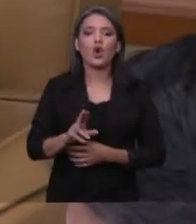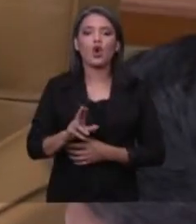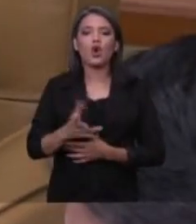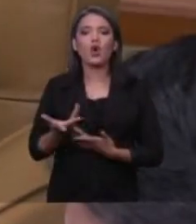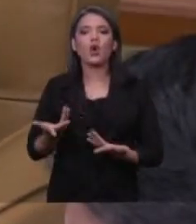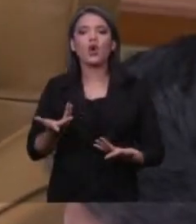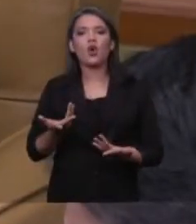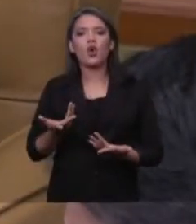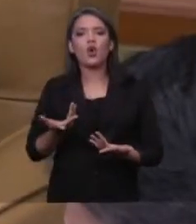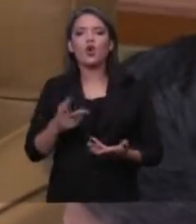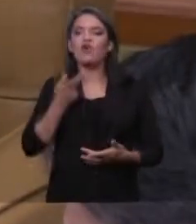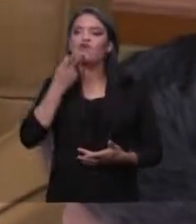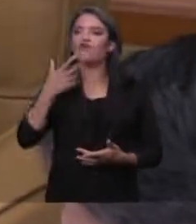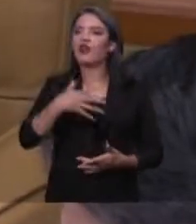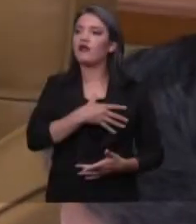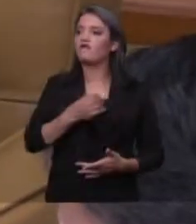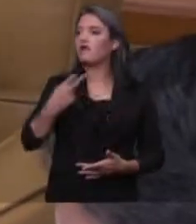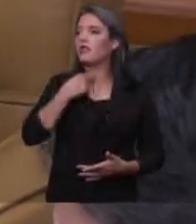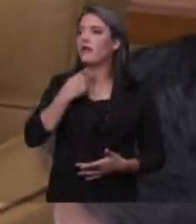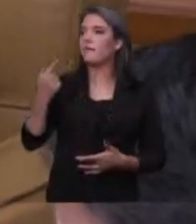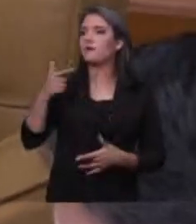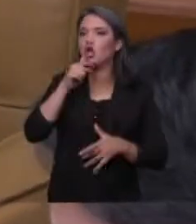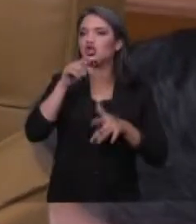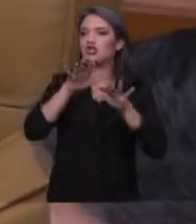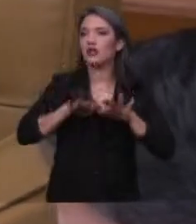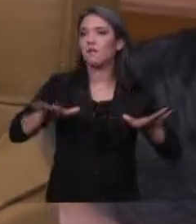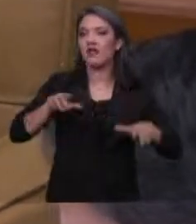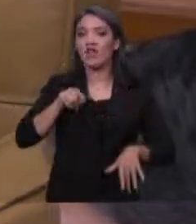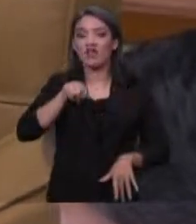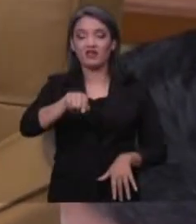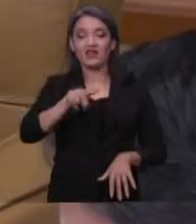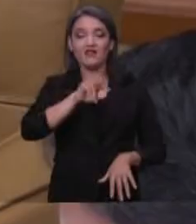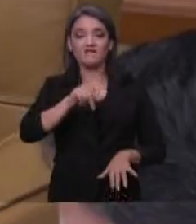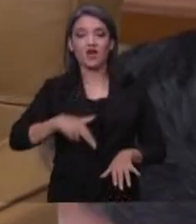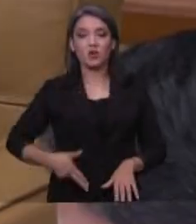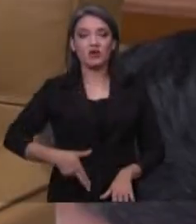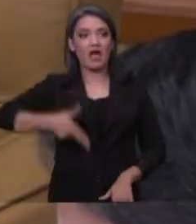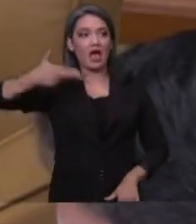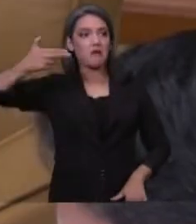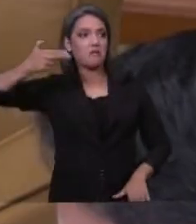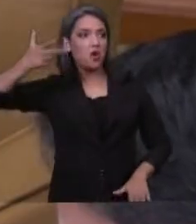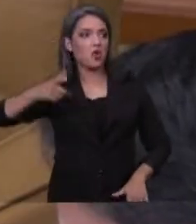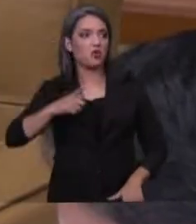na praia, que ele responderia com armas, que ele tinha 12 fuzis em casa.